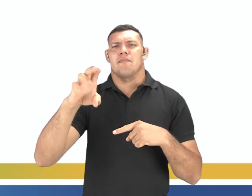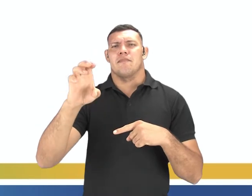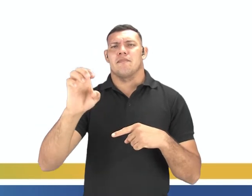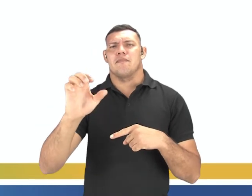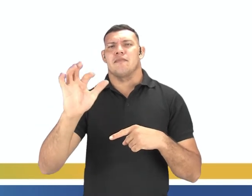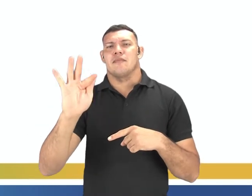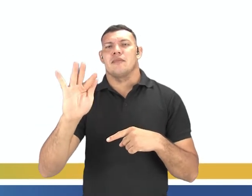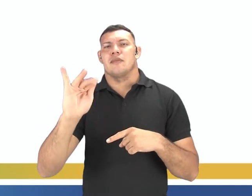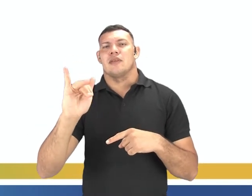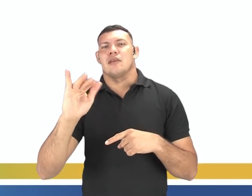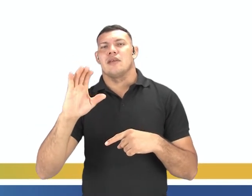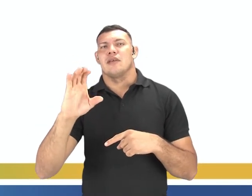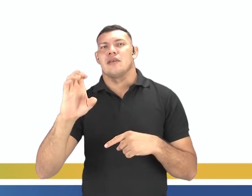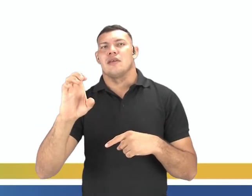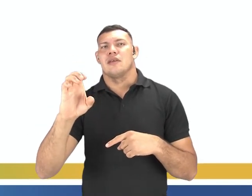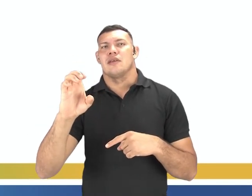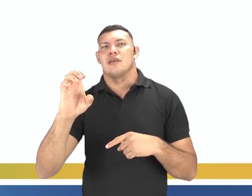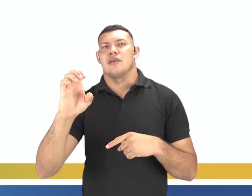o termo